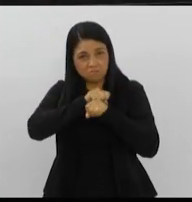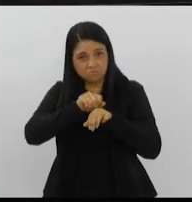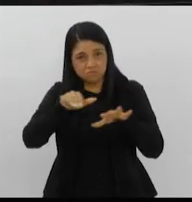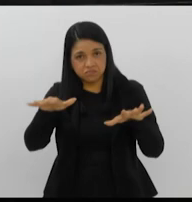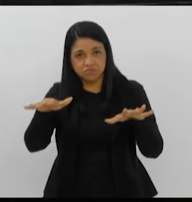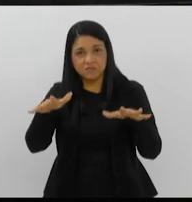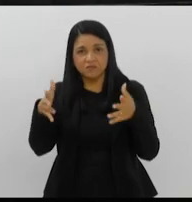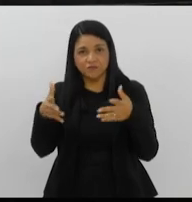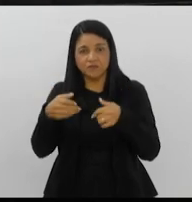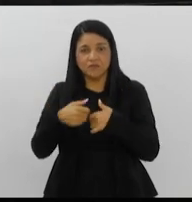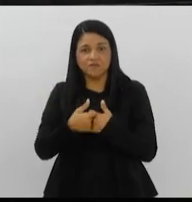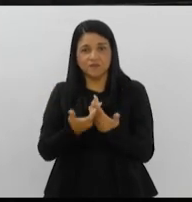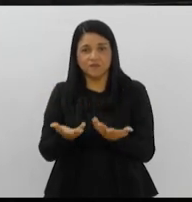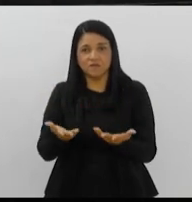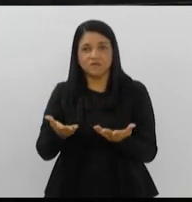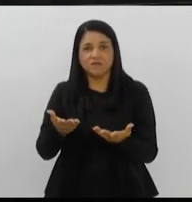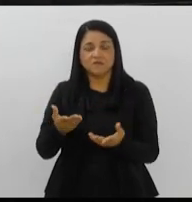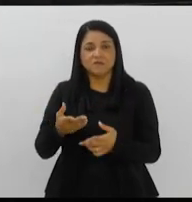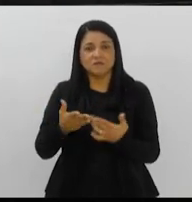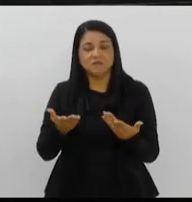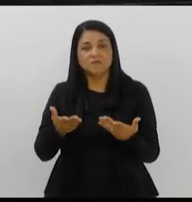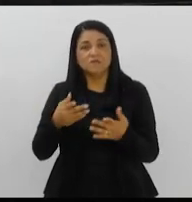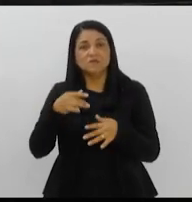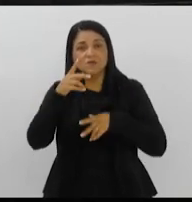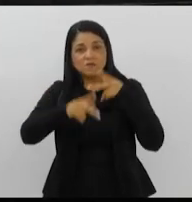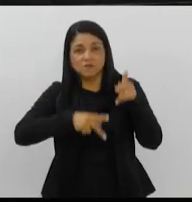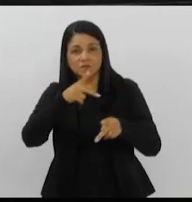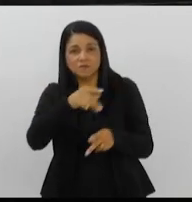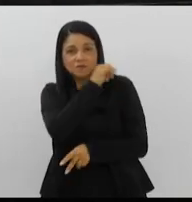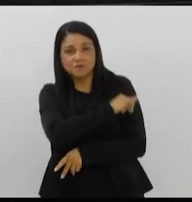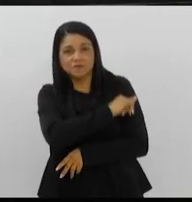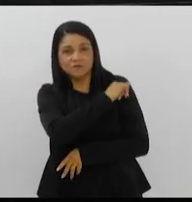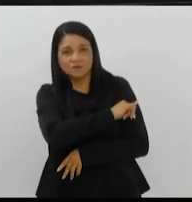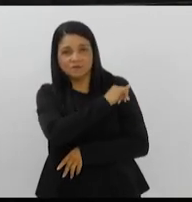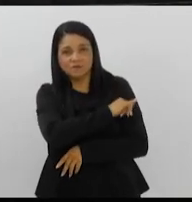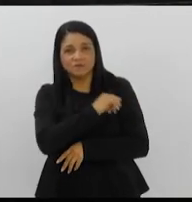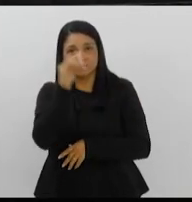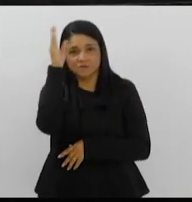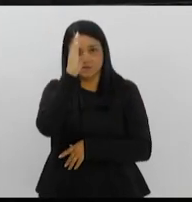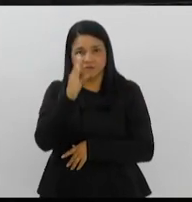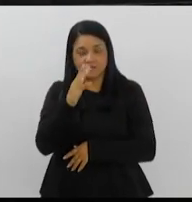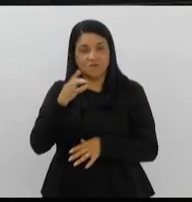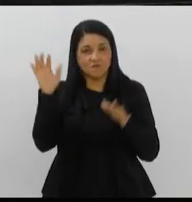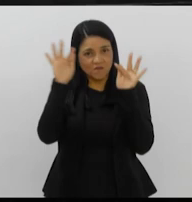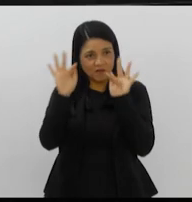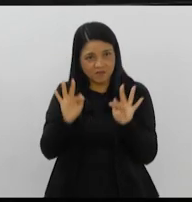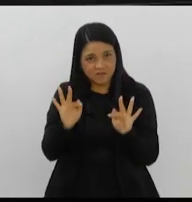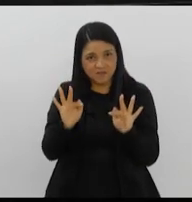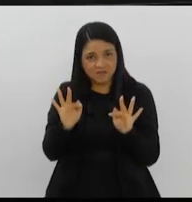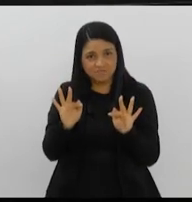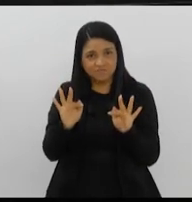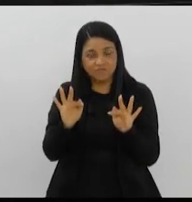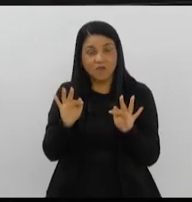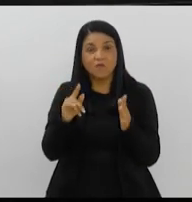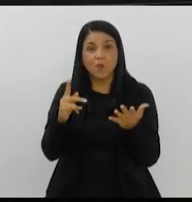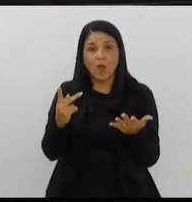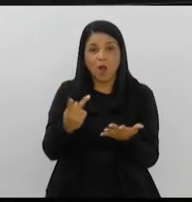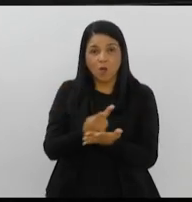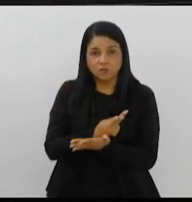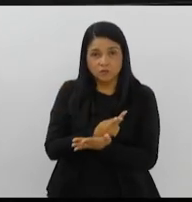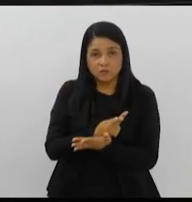disseminada e o povo fluminense e o cidadão brasileiro foi mais feliz, quando o que aconteceu